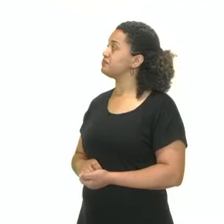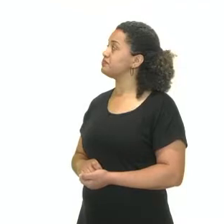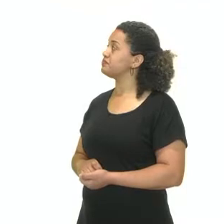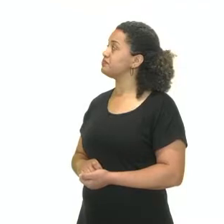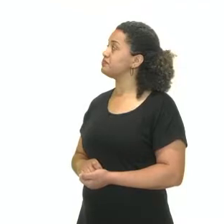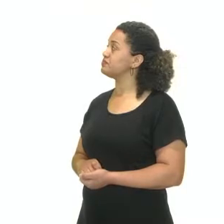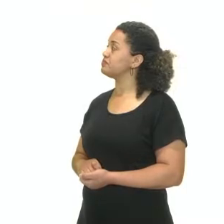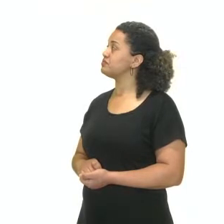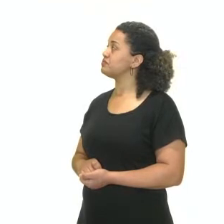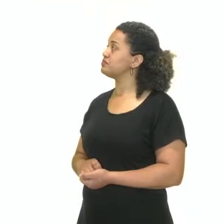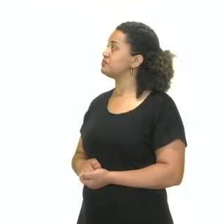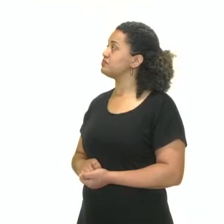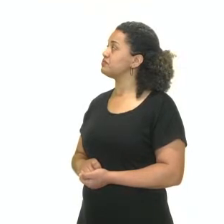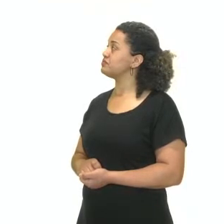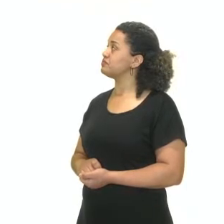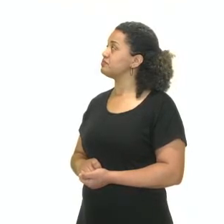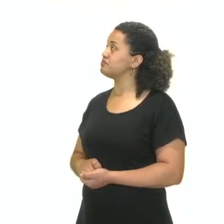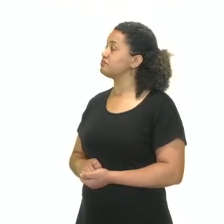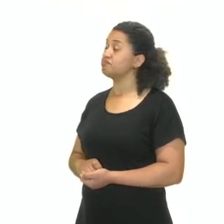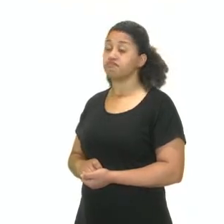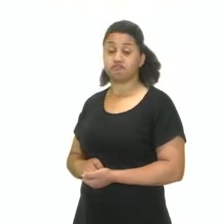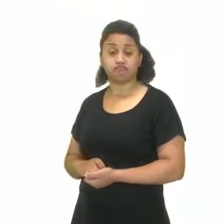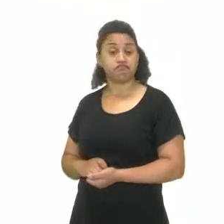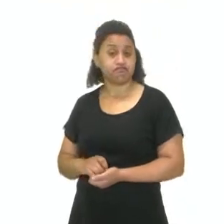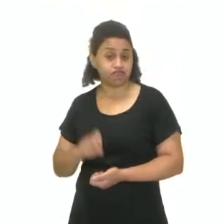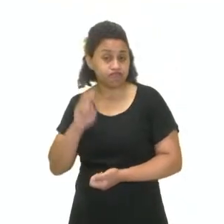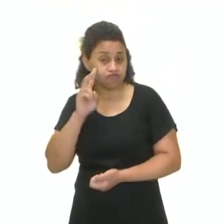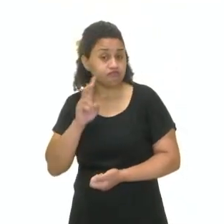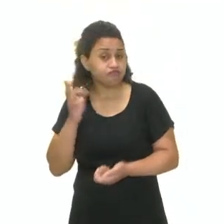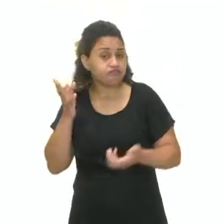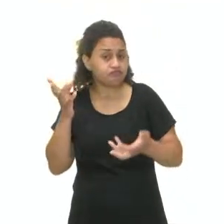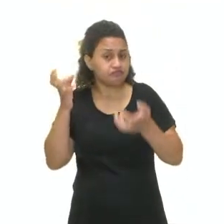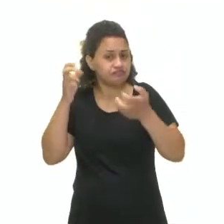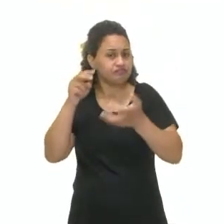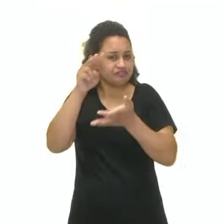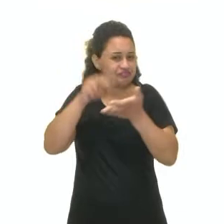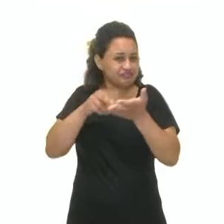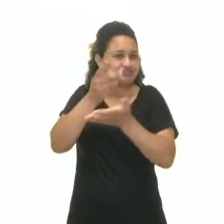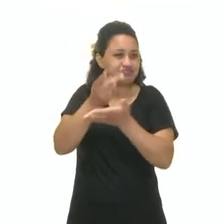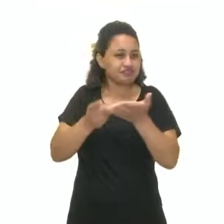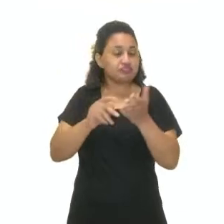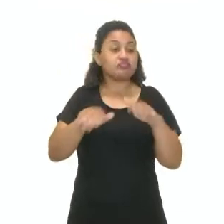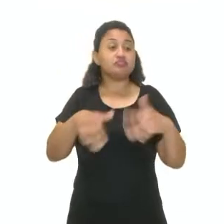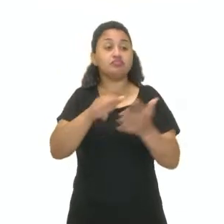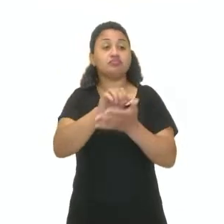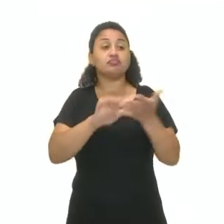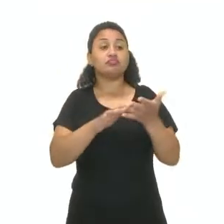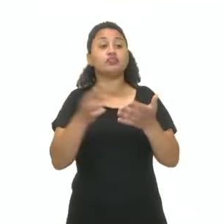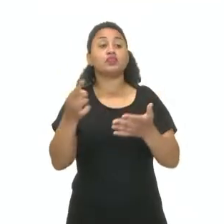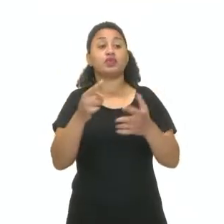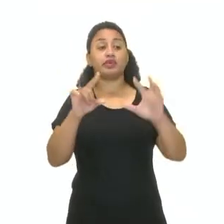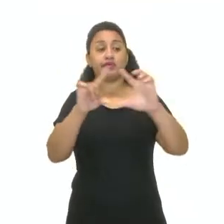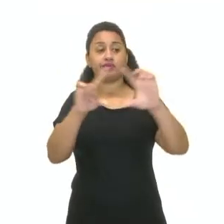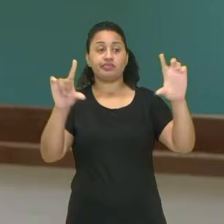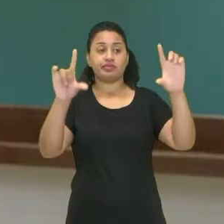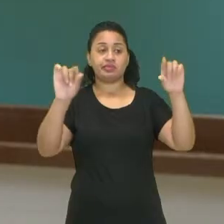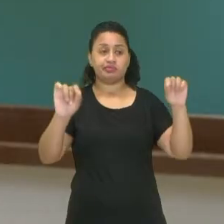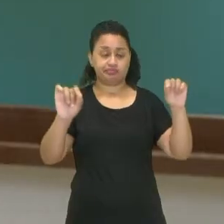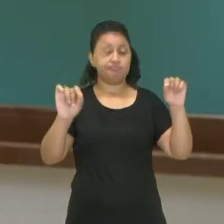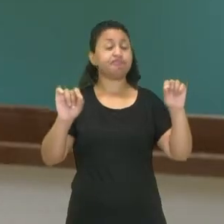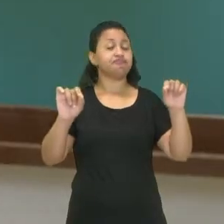os dúbios olhos pensa. A atividade 1 é justamente sobre essa estrofe. Ele em